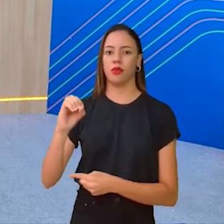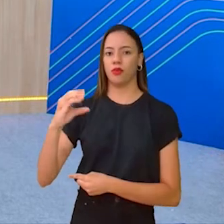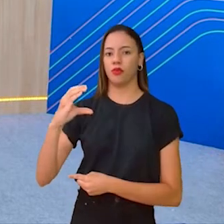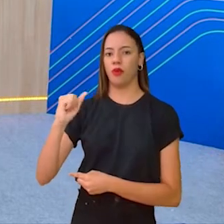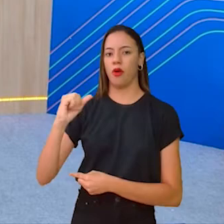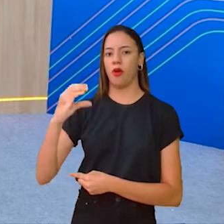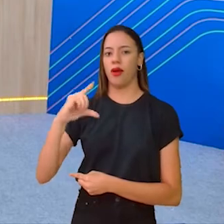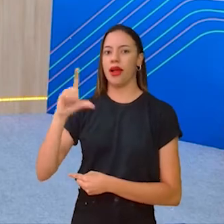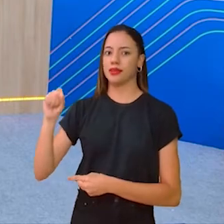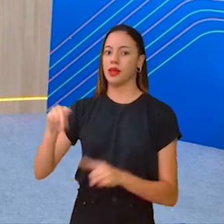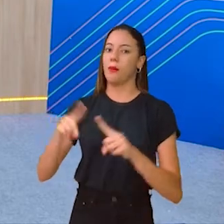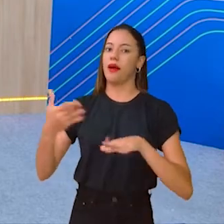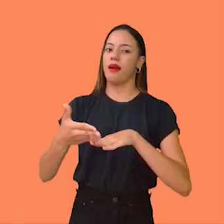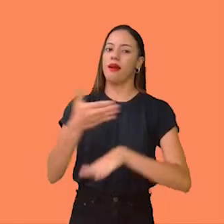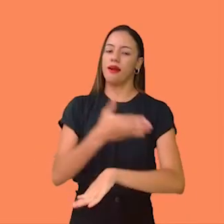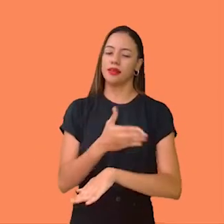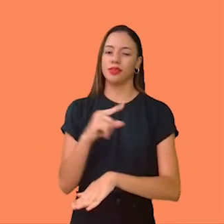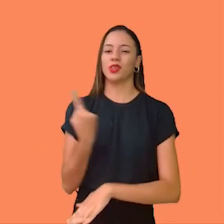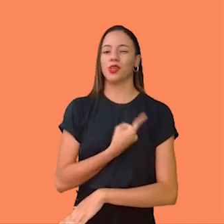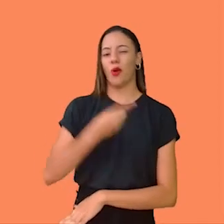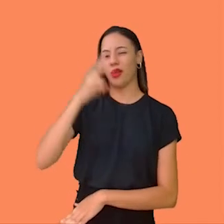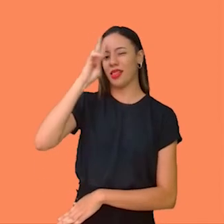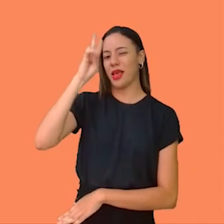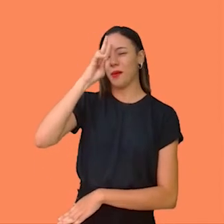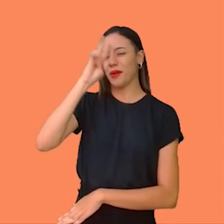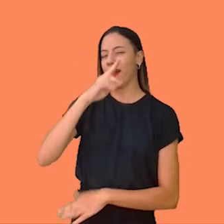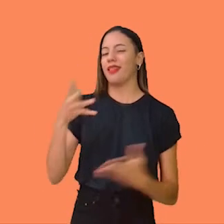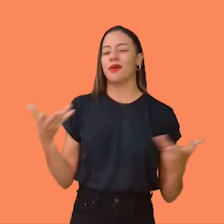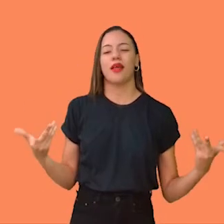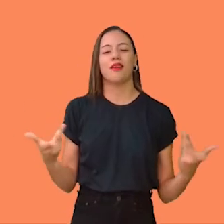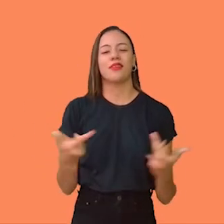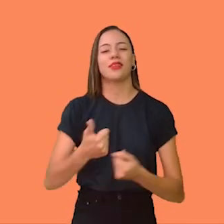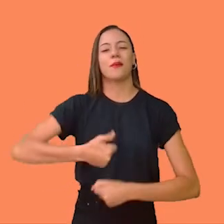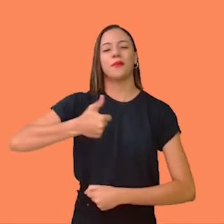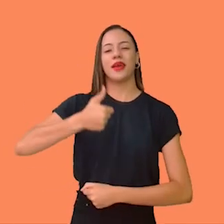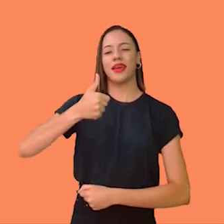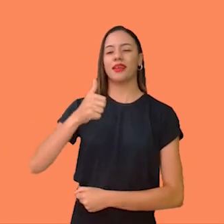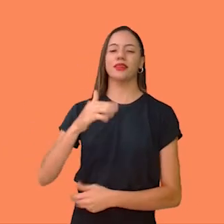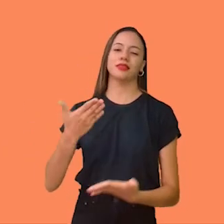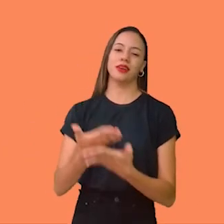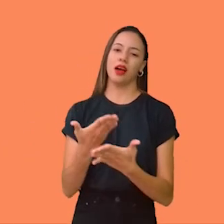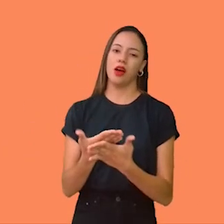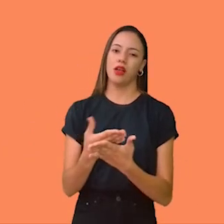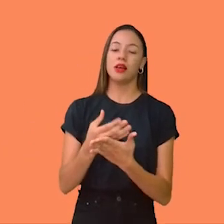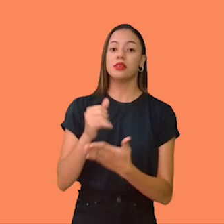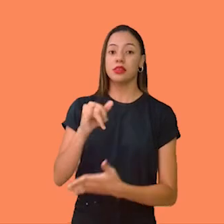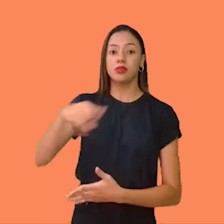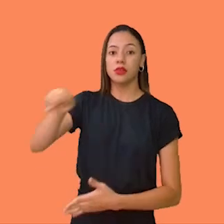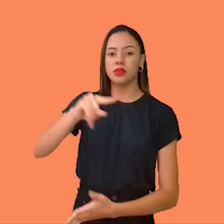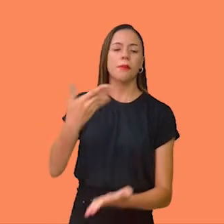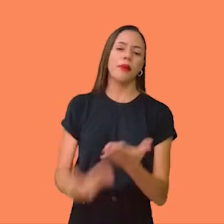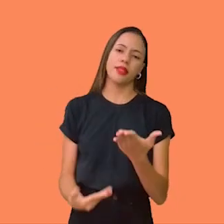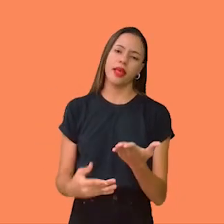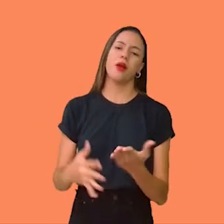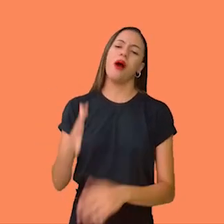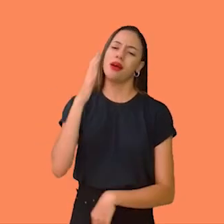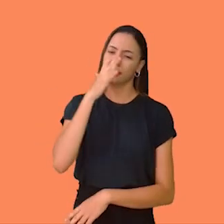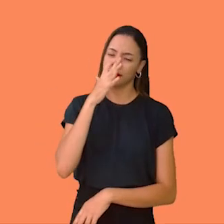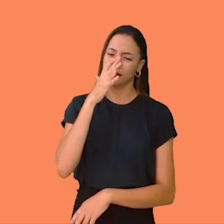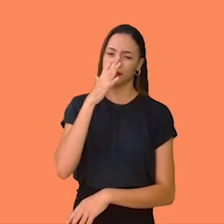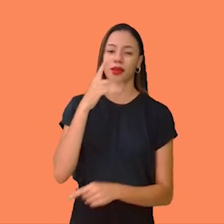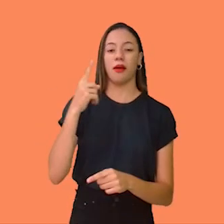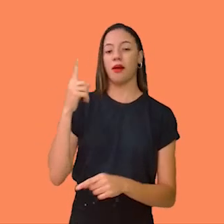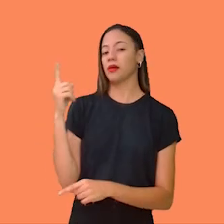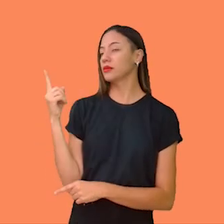quê? Relembrar da nossa maravilhosa aula magna, né? Se não viu, veja, né? A gente trouxe aí